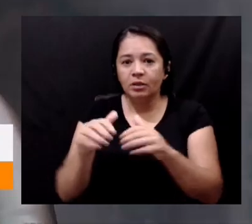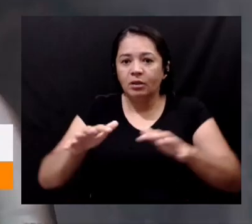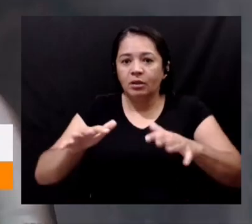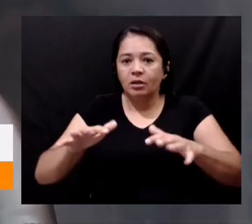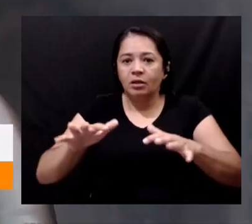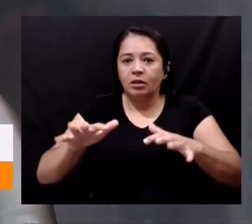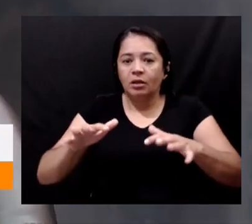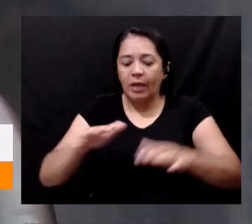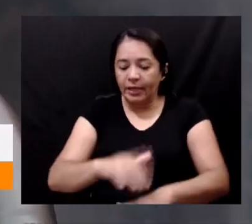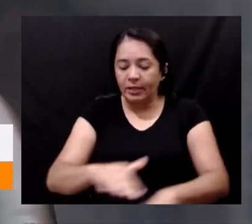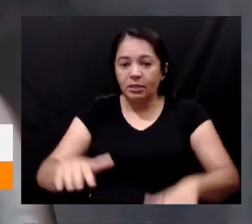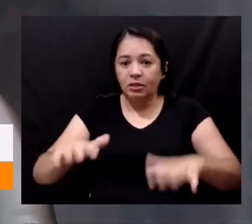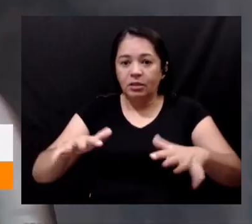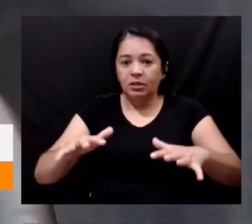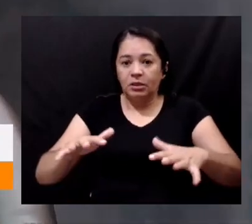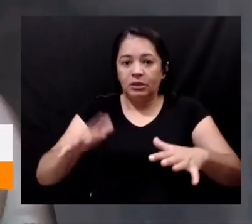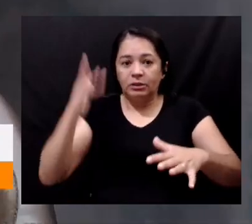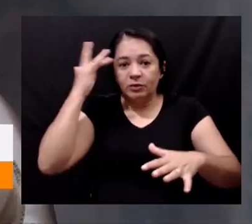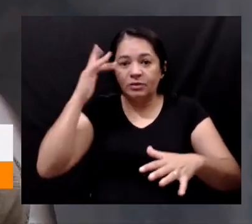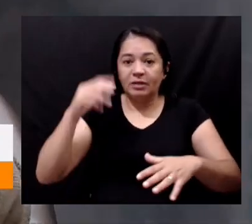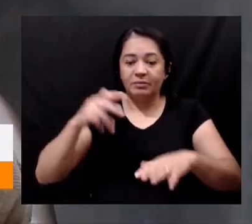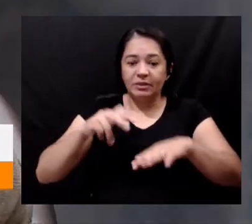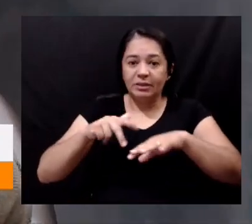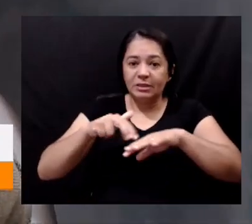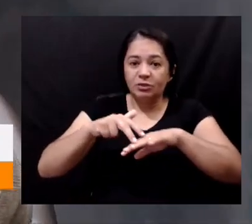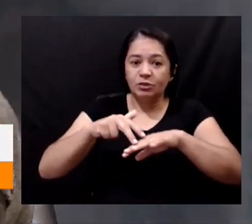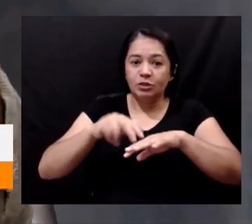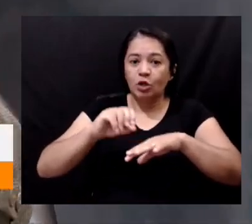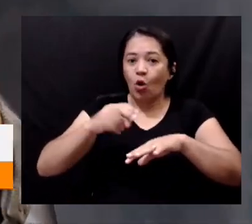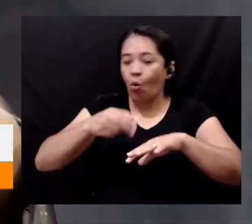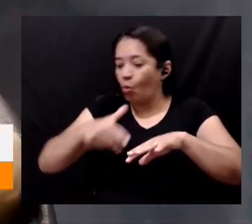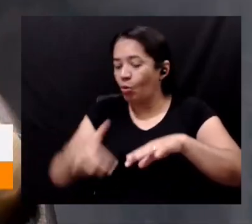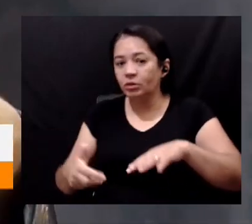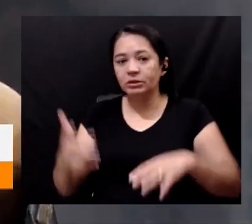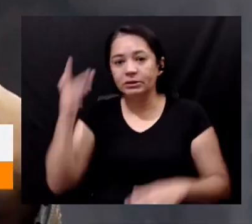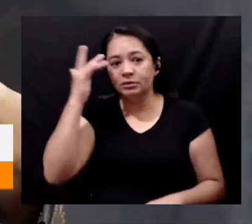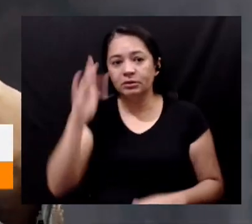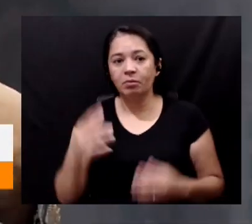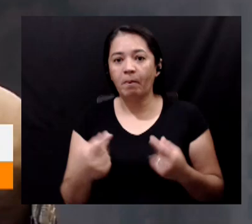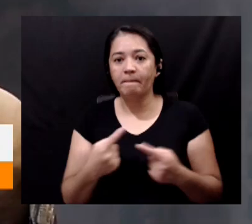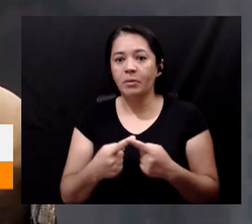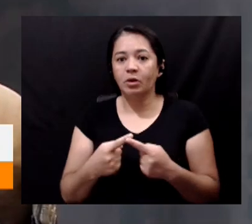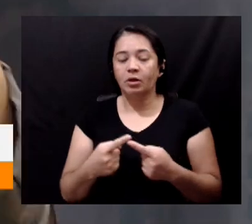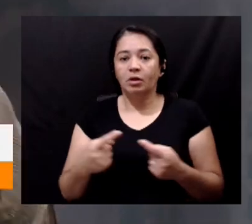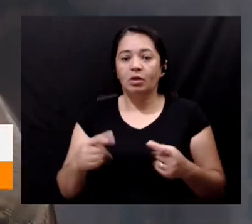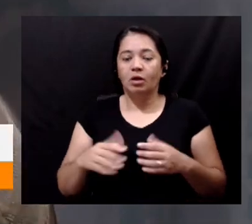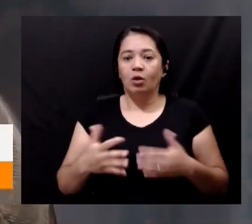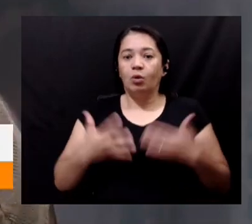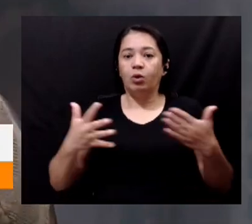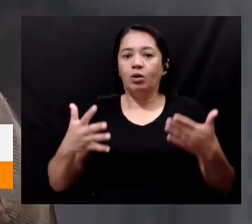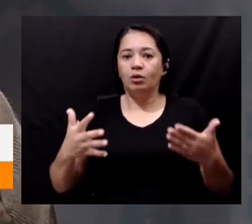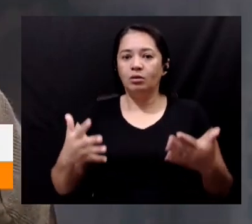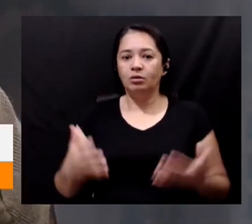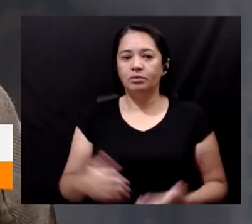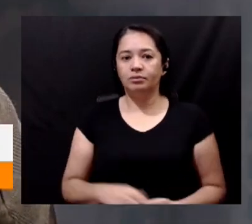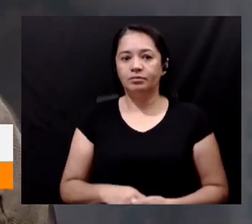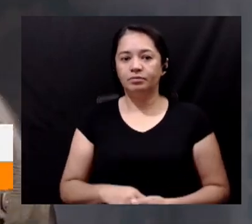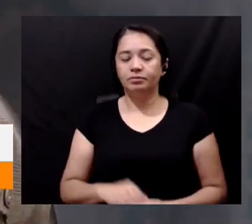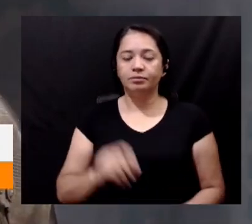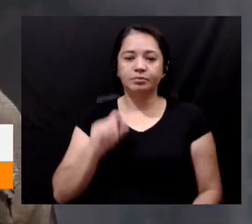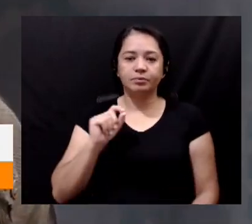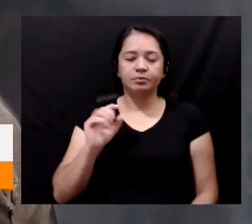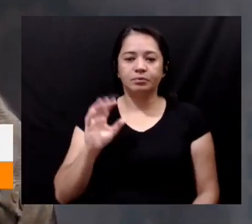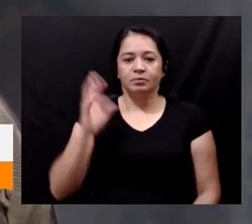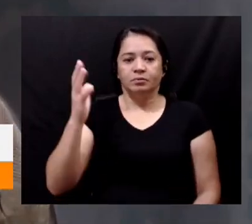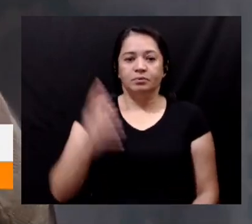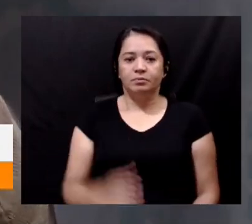se continuava subindo, se descia, ela já não sabia nem descer mais do pavor que a criança entrou. O que que acontece? Essa